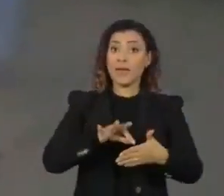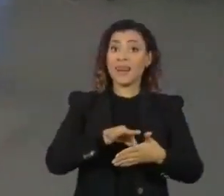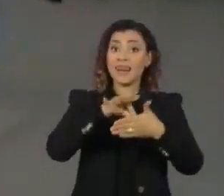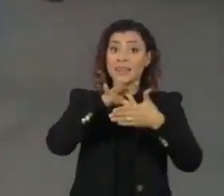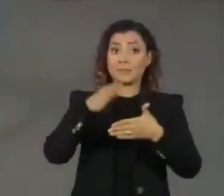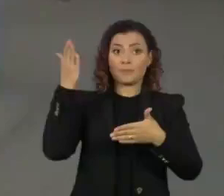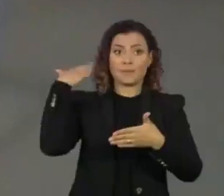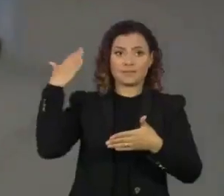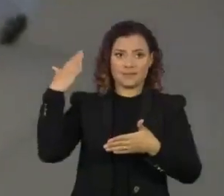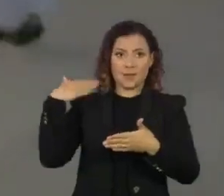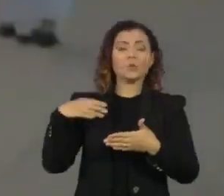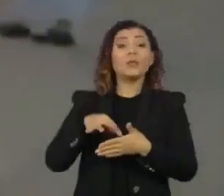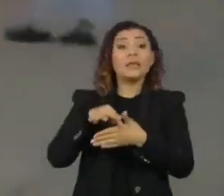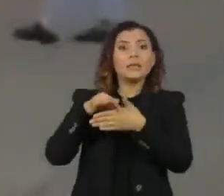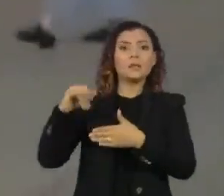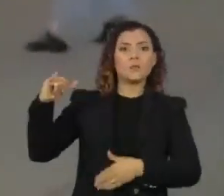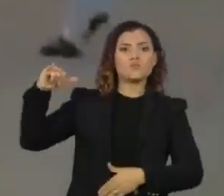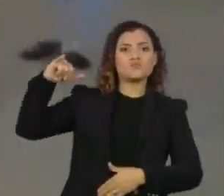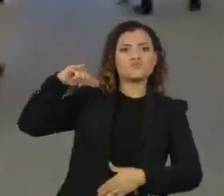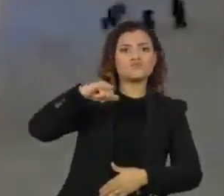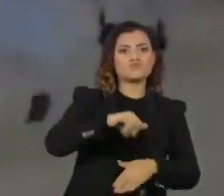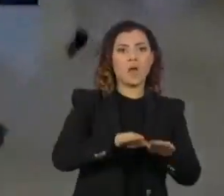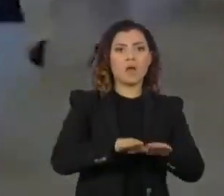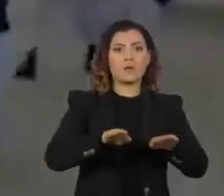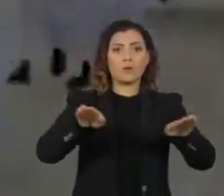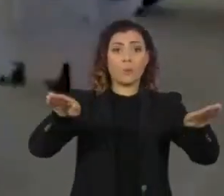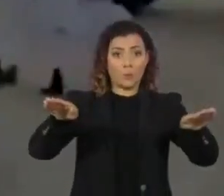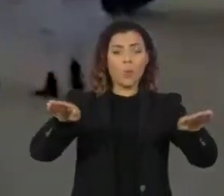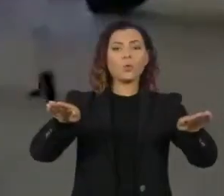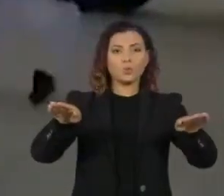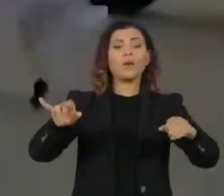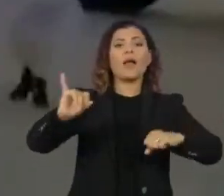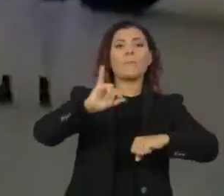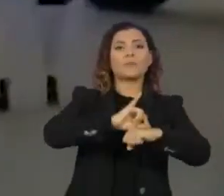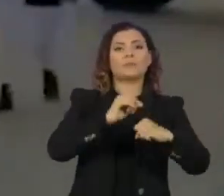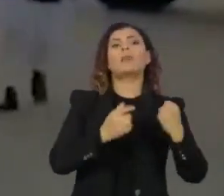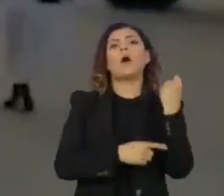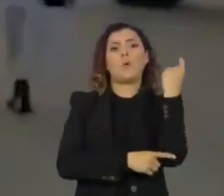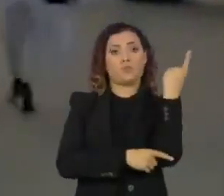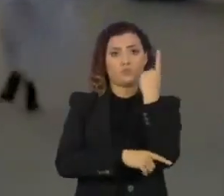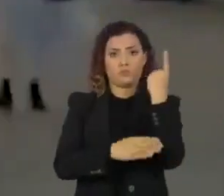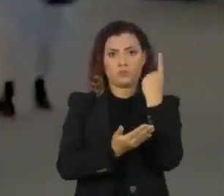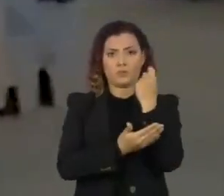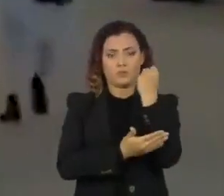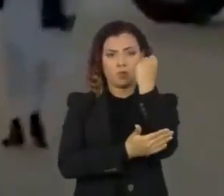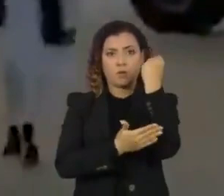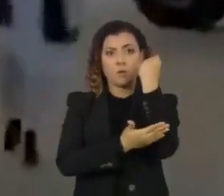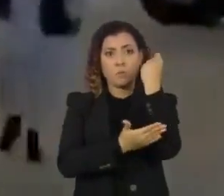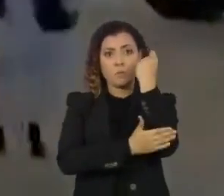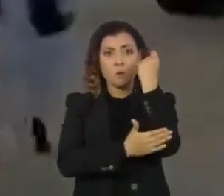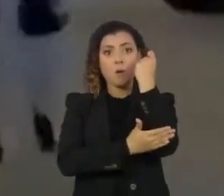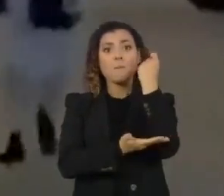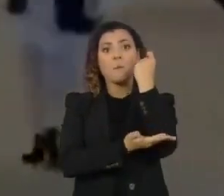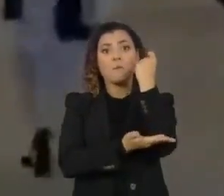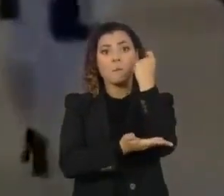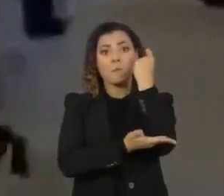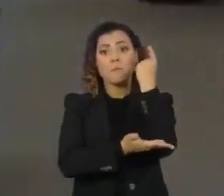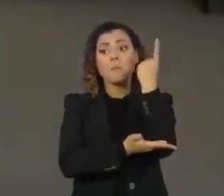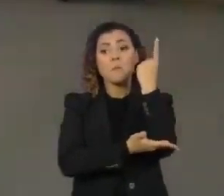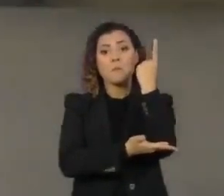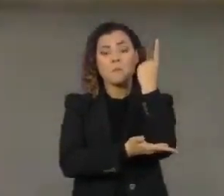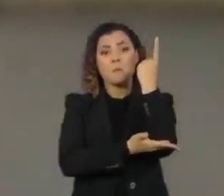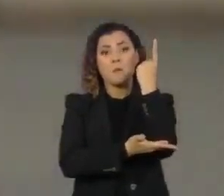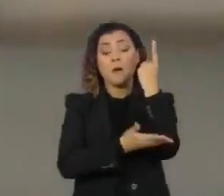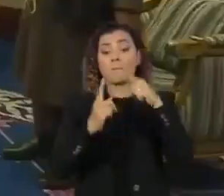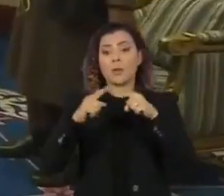da antiga geração desembarcam no aeroporto de Kandahar. Entre eles, o Mullah Abdul Ghani Baradar, com quem o secretário de Estado